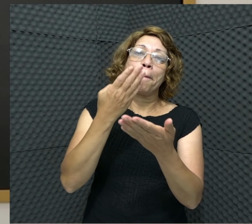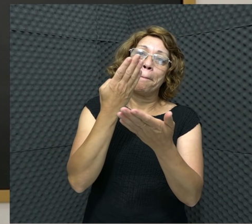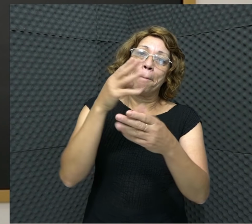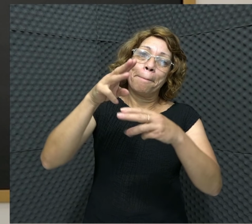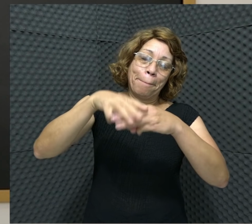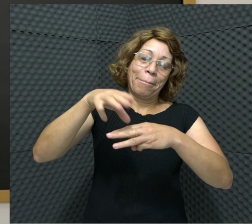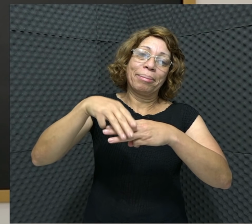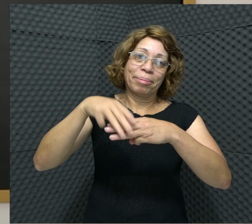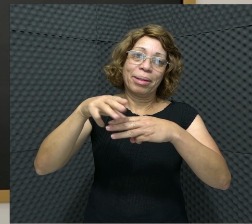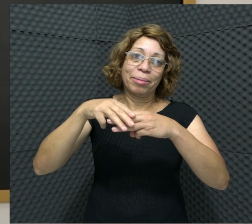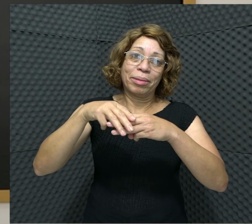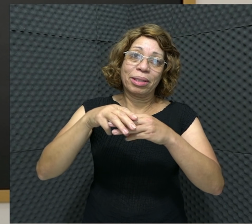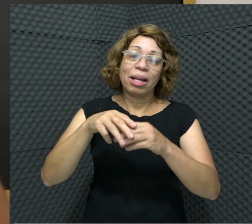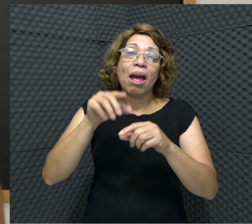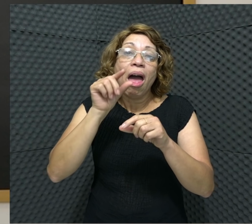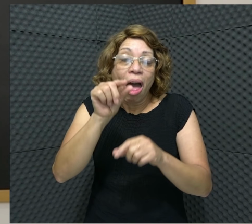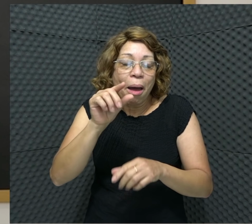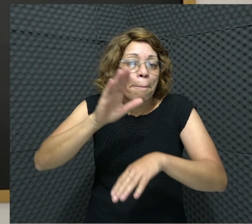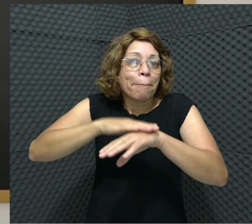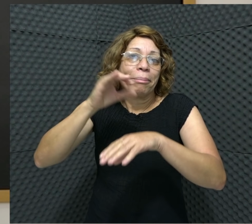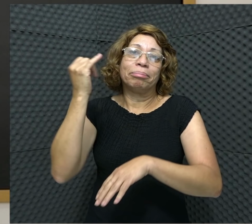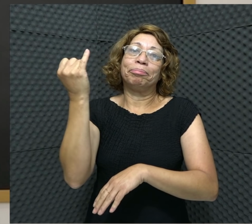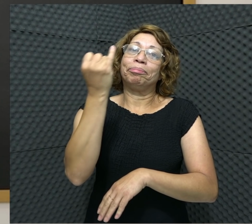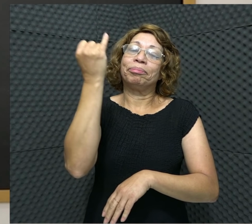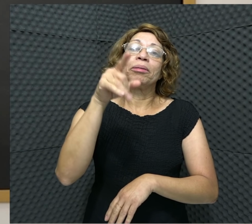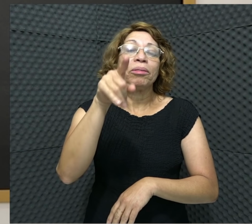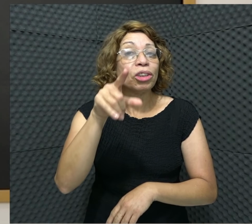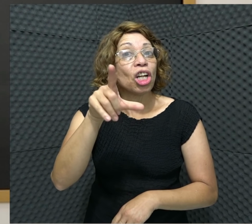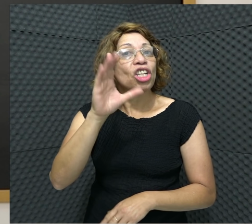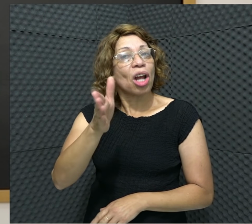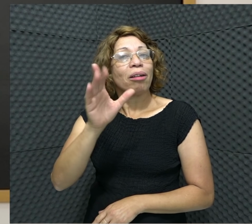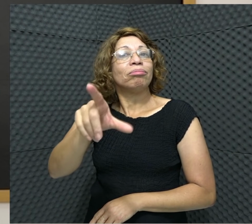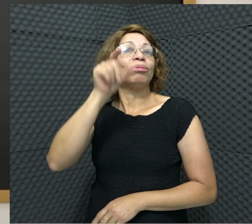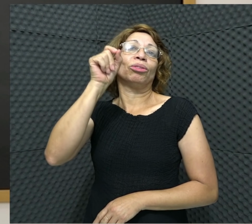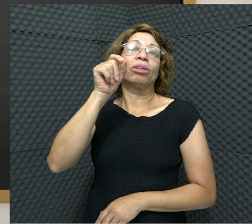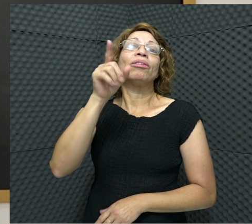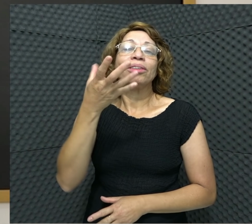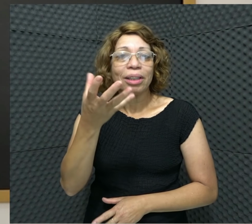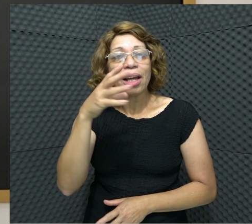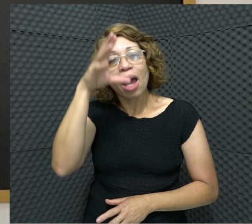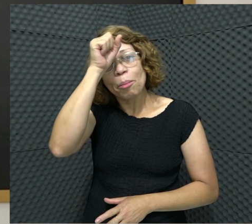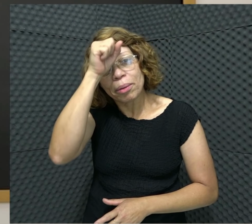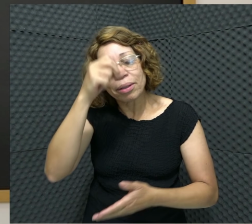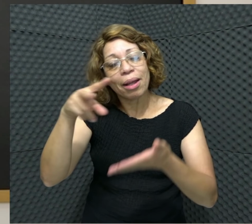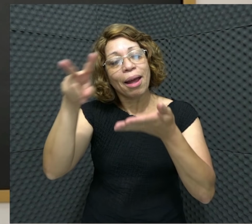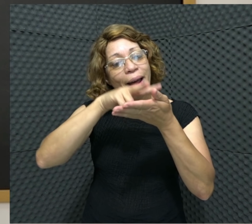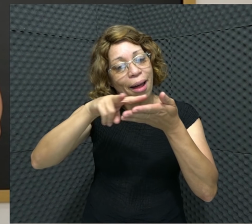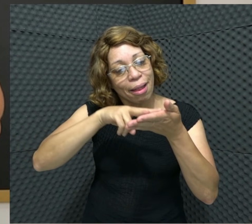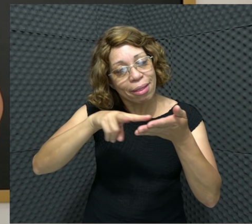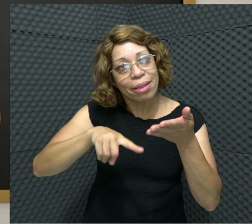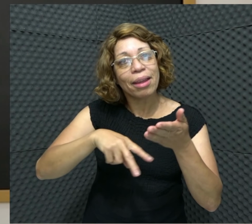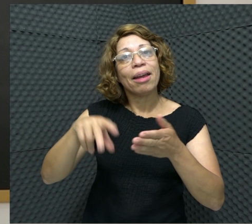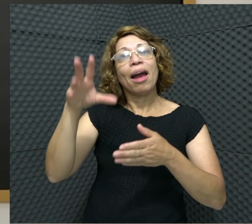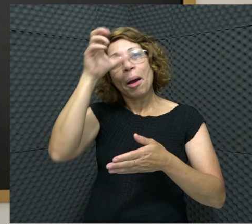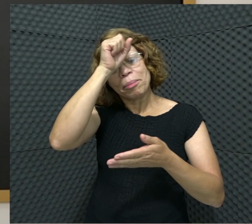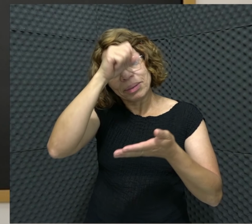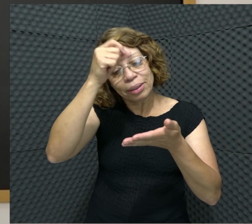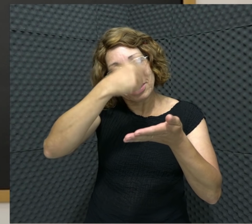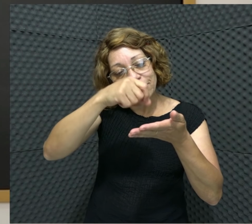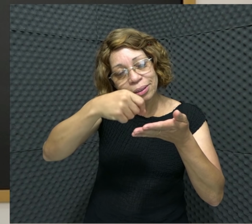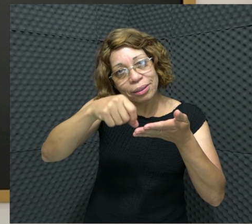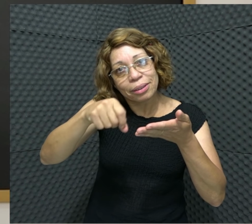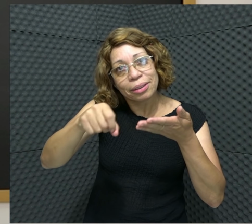pequeno neste primeiro momento, é o mais importante, porque você já decidiu que você quer aprender a ler, você quer aprender a